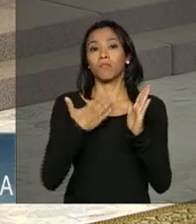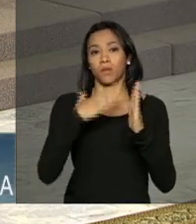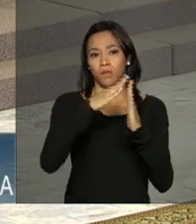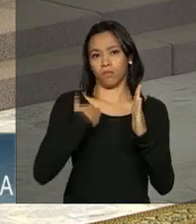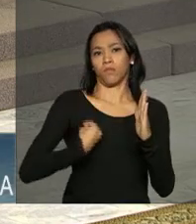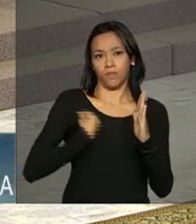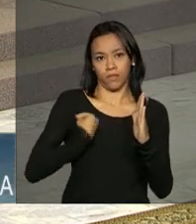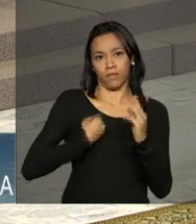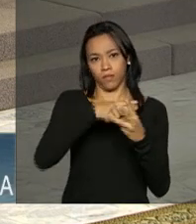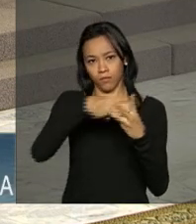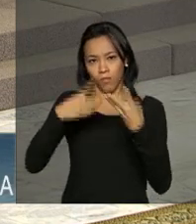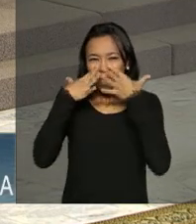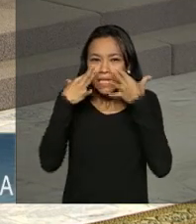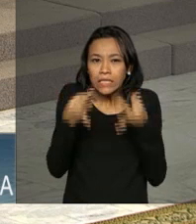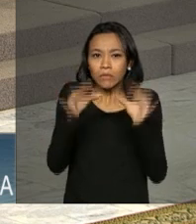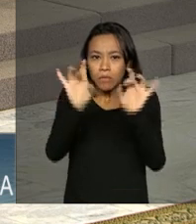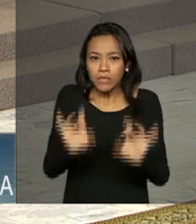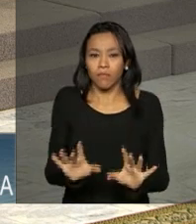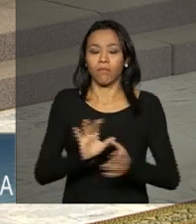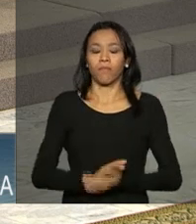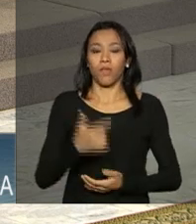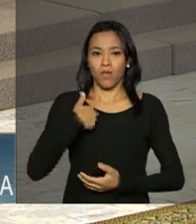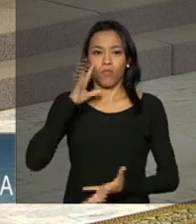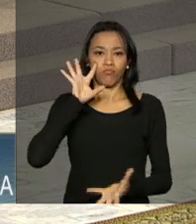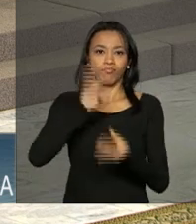Eu gostaria de concluir